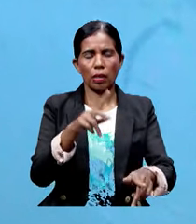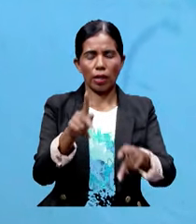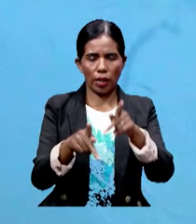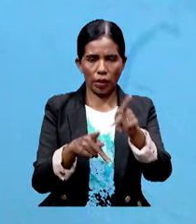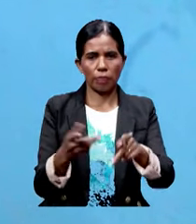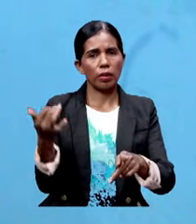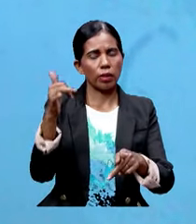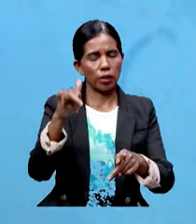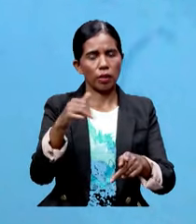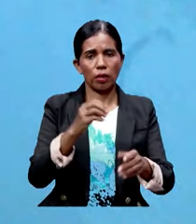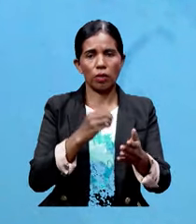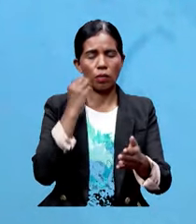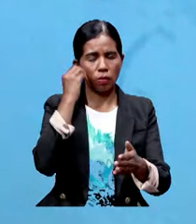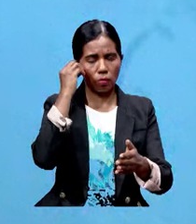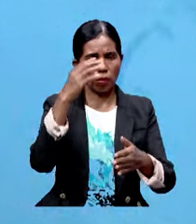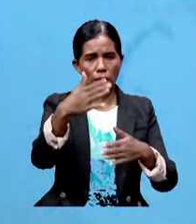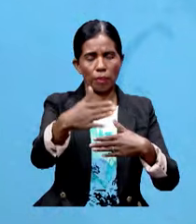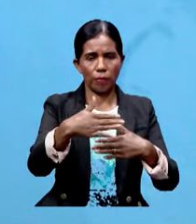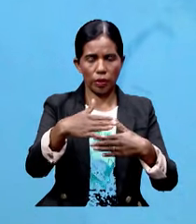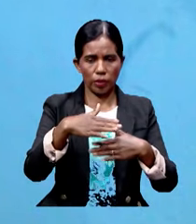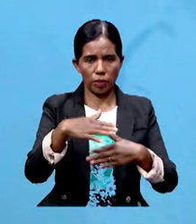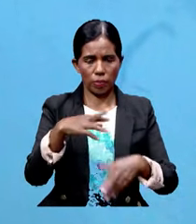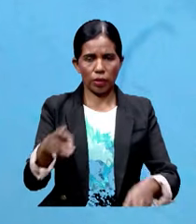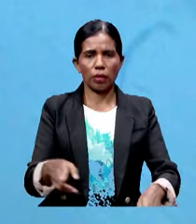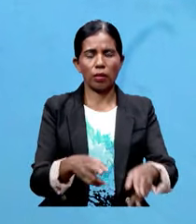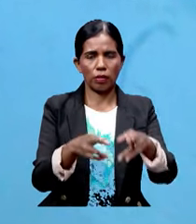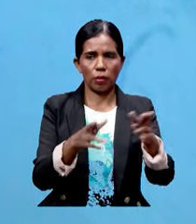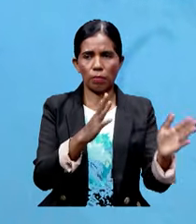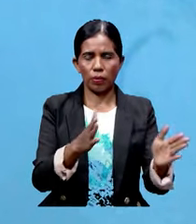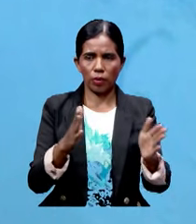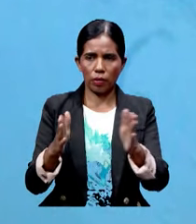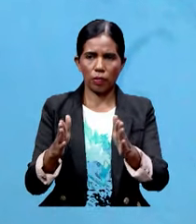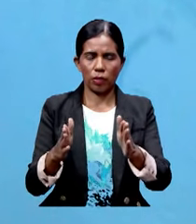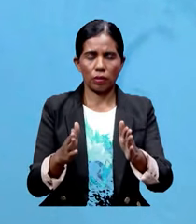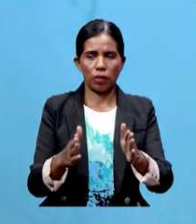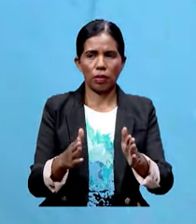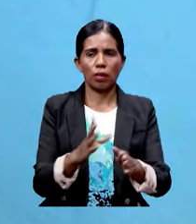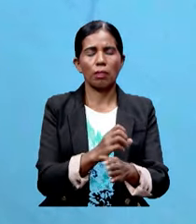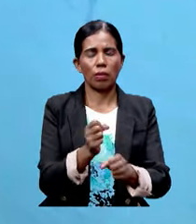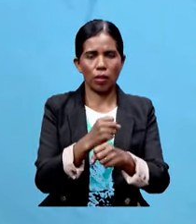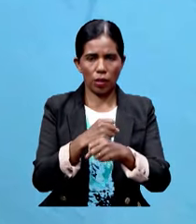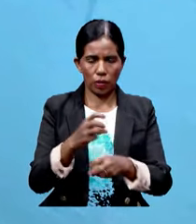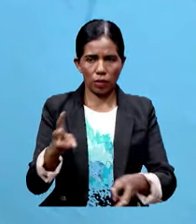nebe maka sai afeita ba part prosesu konstruksi estrada te